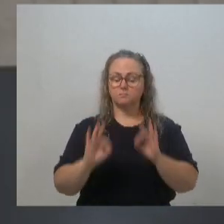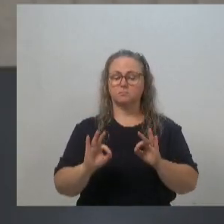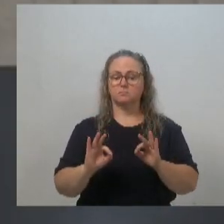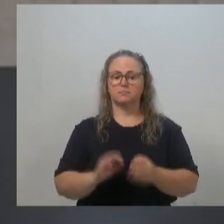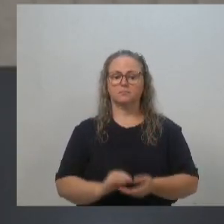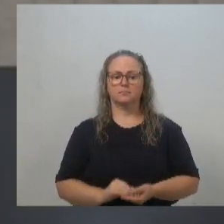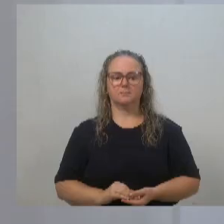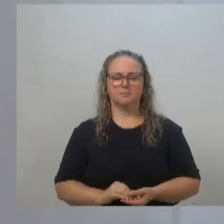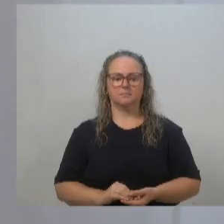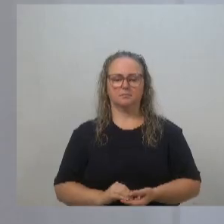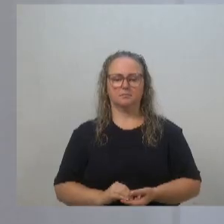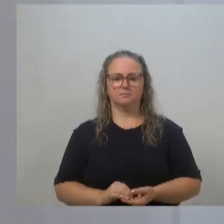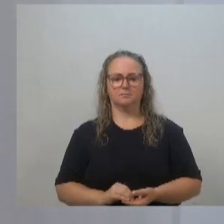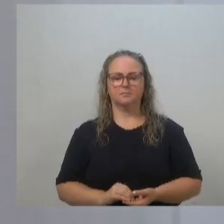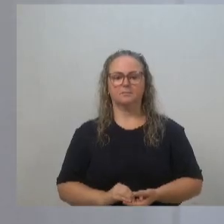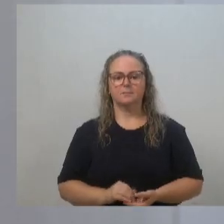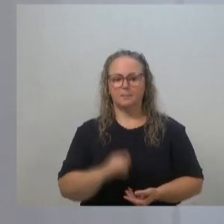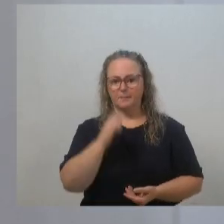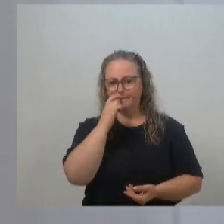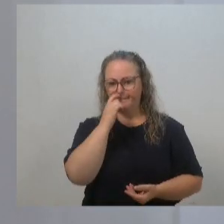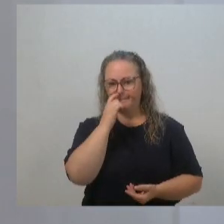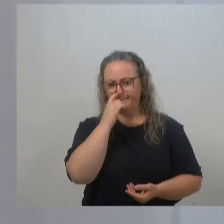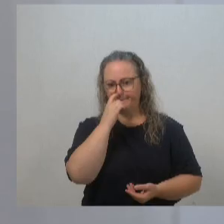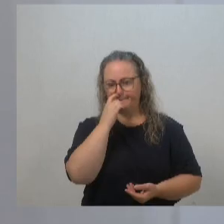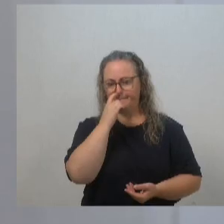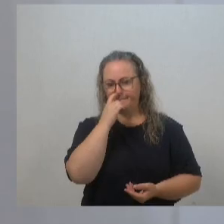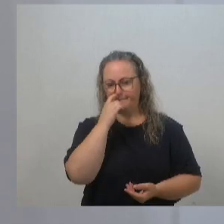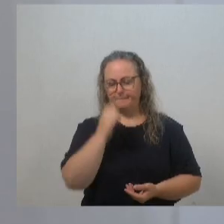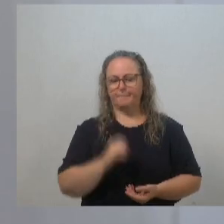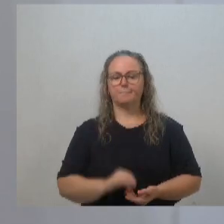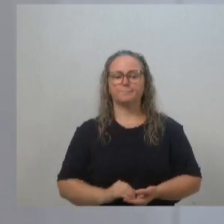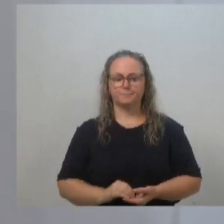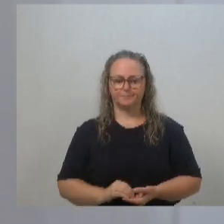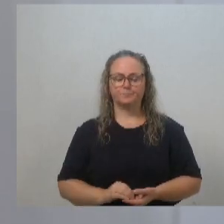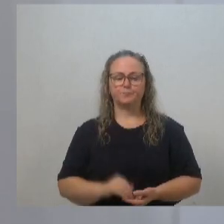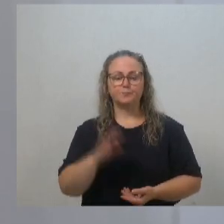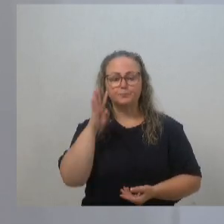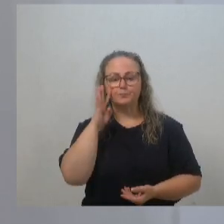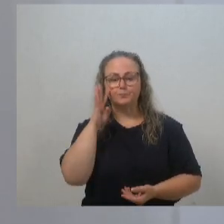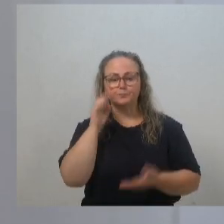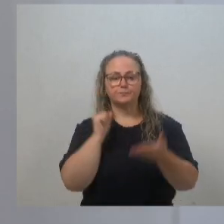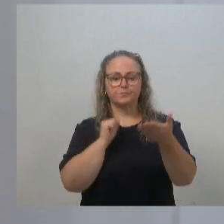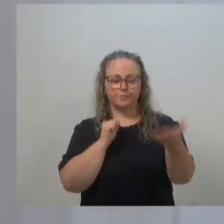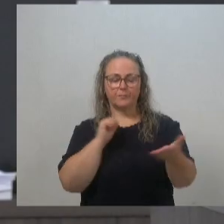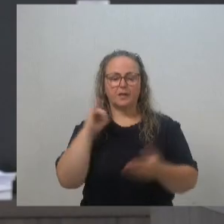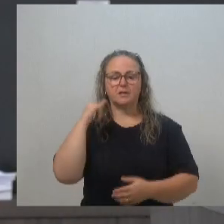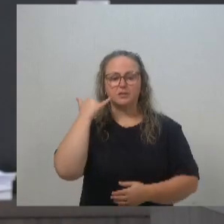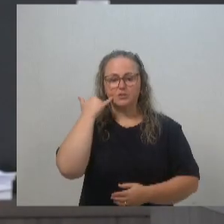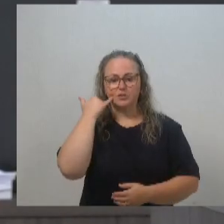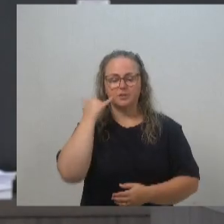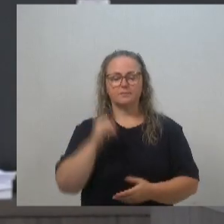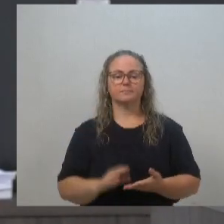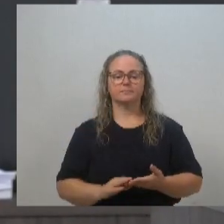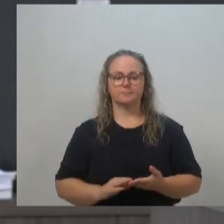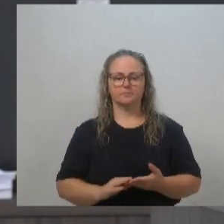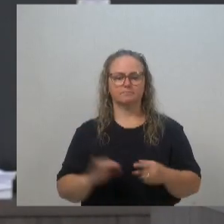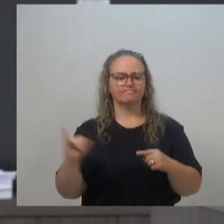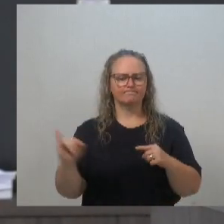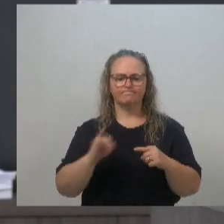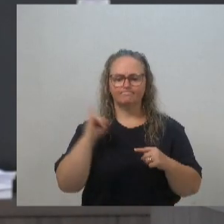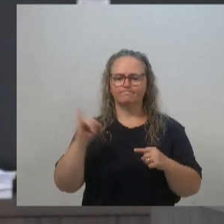menos. Obrigado, vereador. Ou sim, a parte, vereador Jean Volpato. Vereador Bruno, fundamental esse